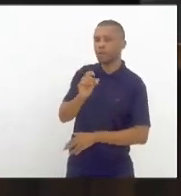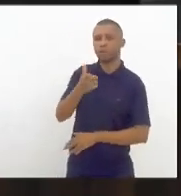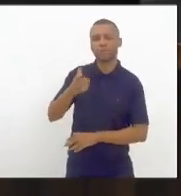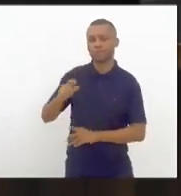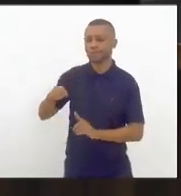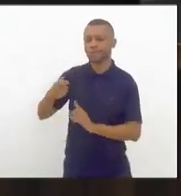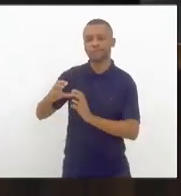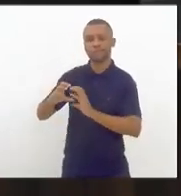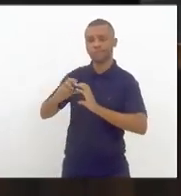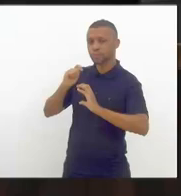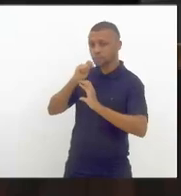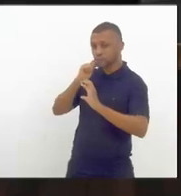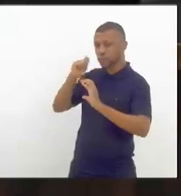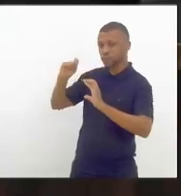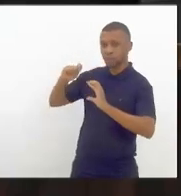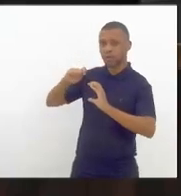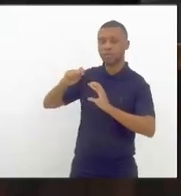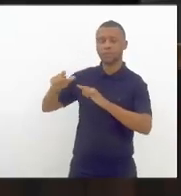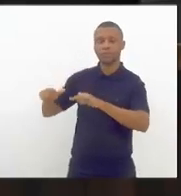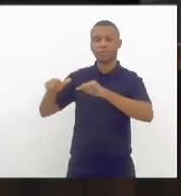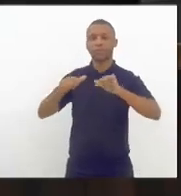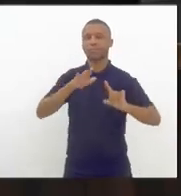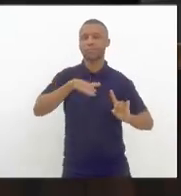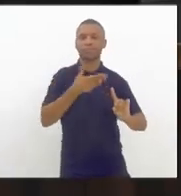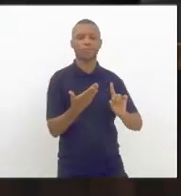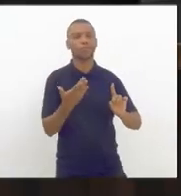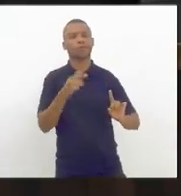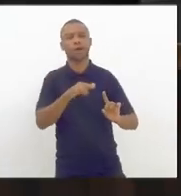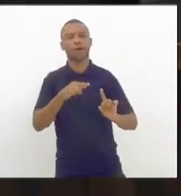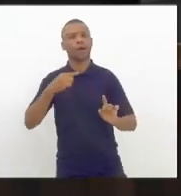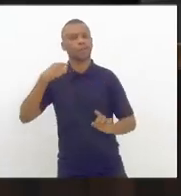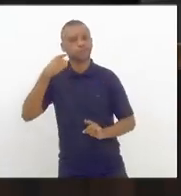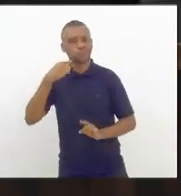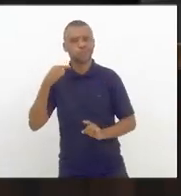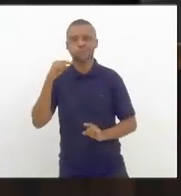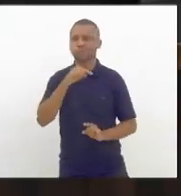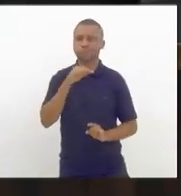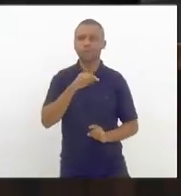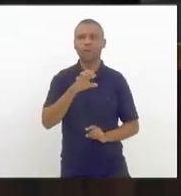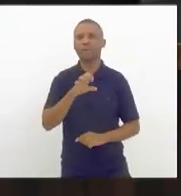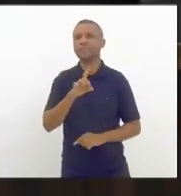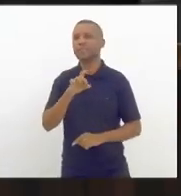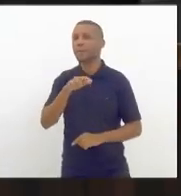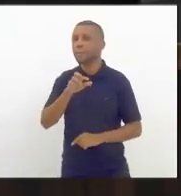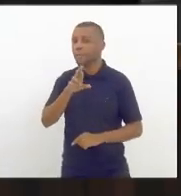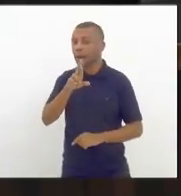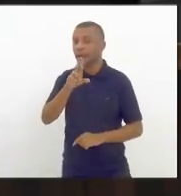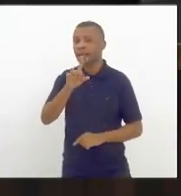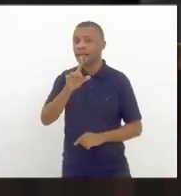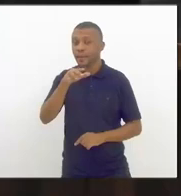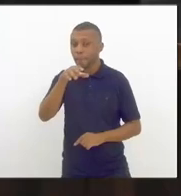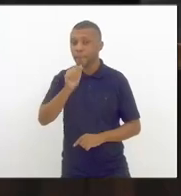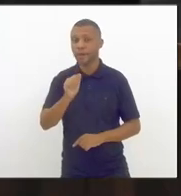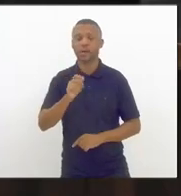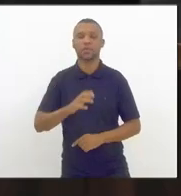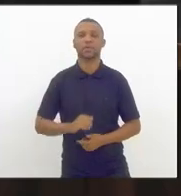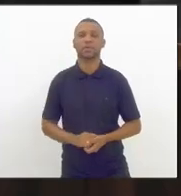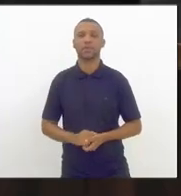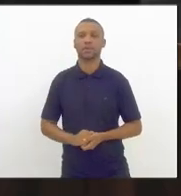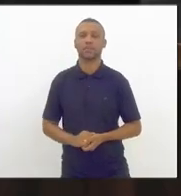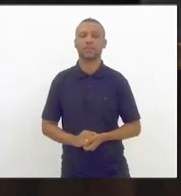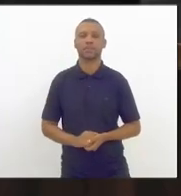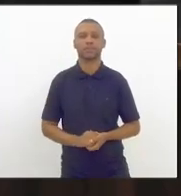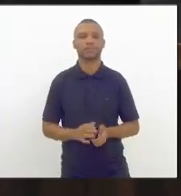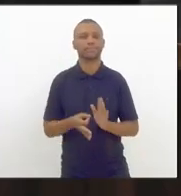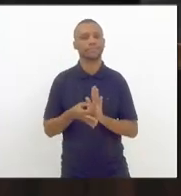respectivo diploma ao senhor, ao excelentíssimo senhor doutor Edmar Lima Mincho, médico cirurgião plástico.